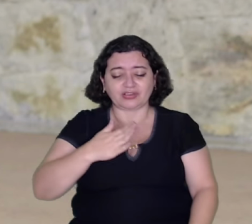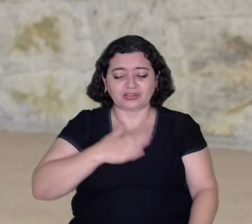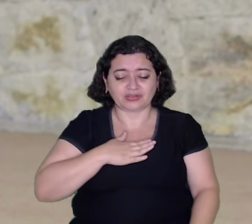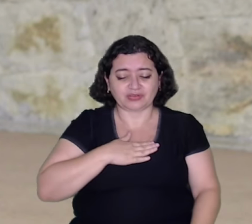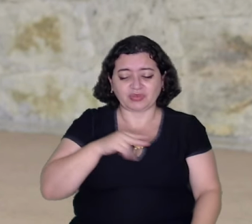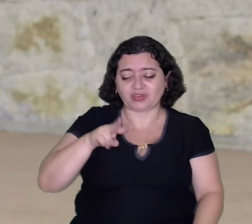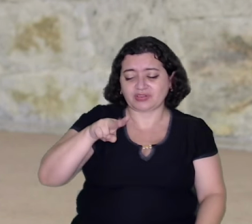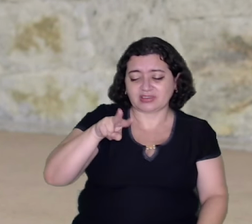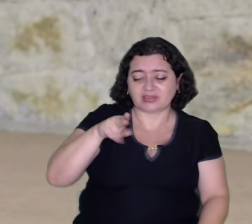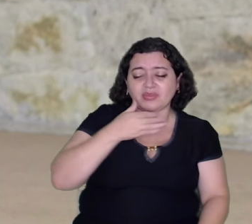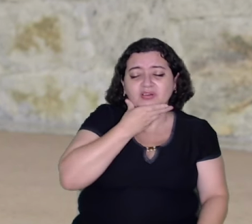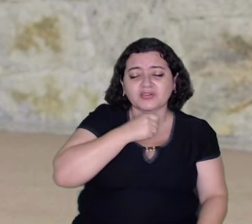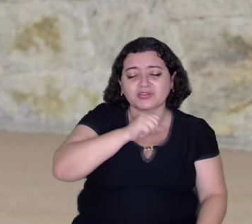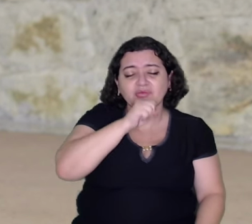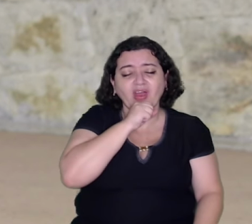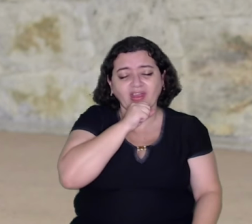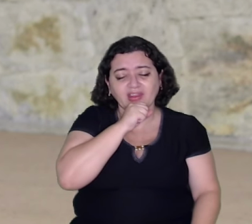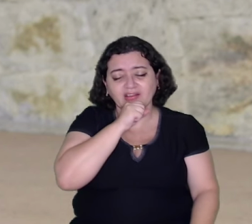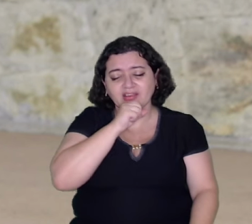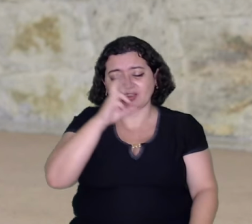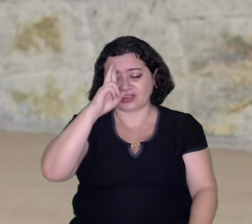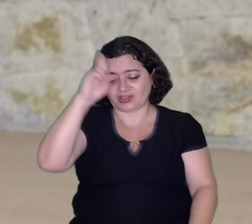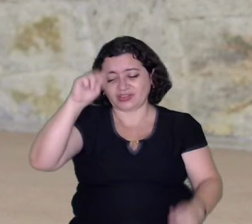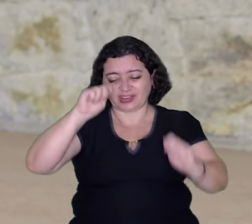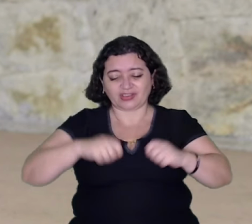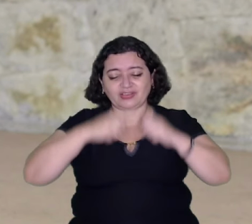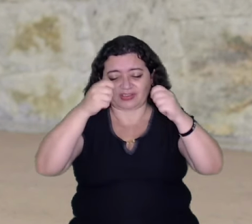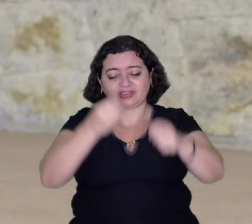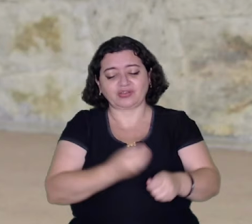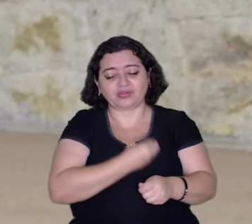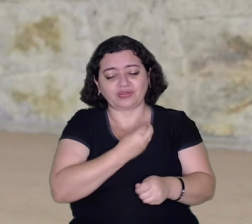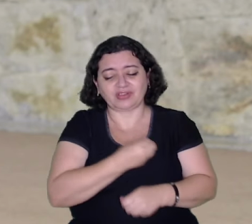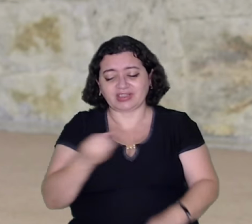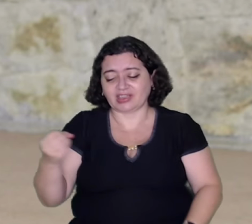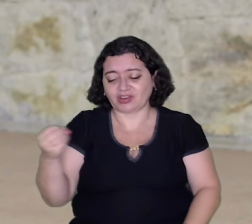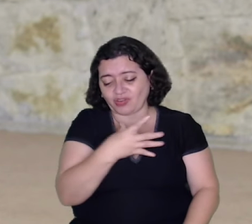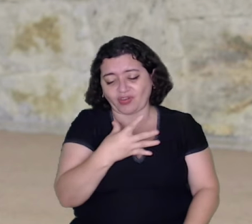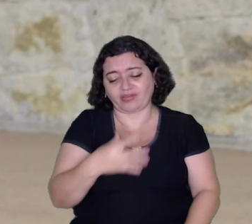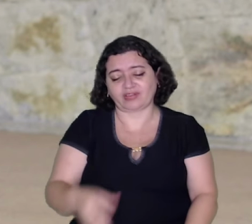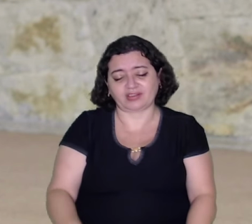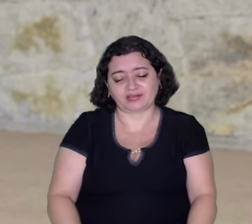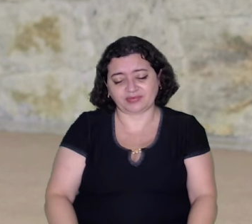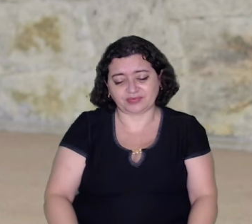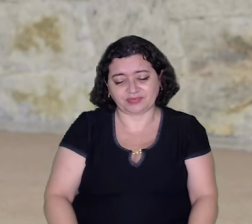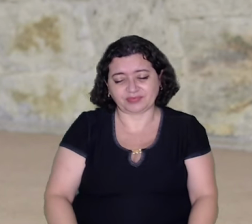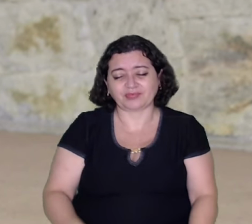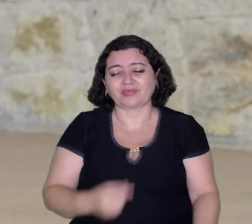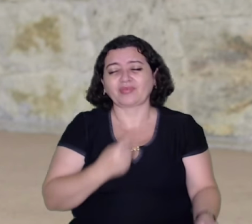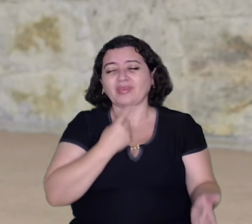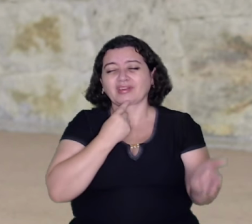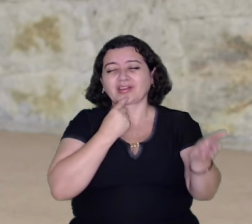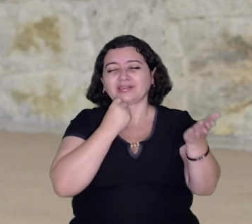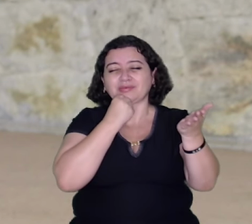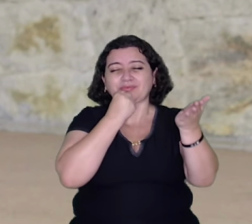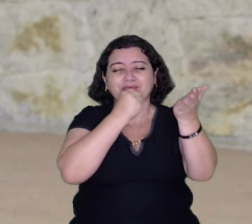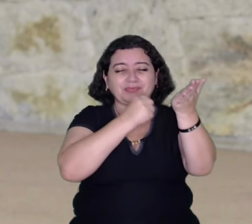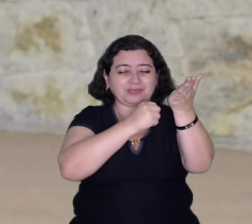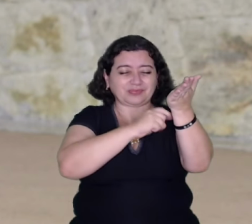Pai. O Senhor nos deu nova vida. Aquele sangue derramado no